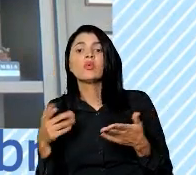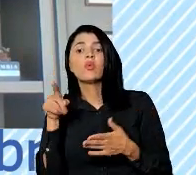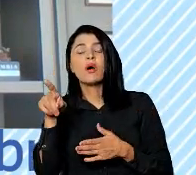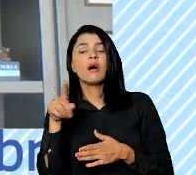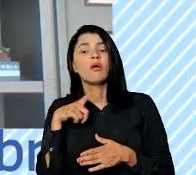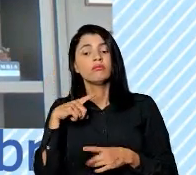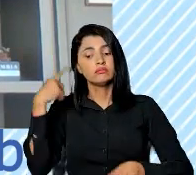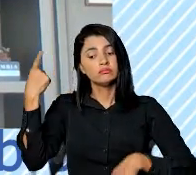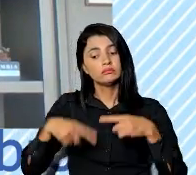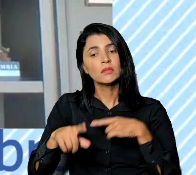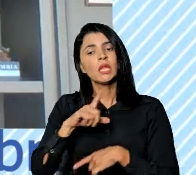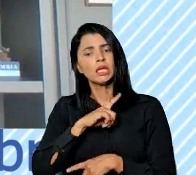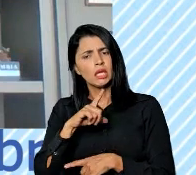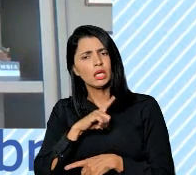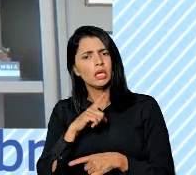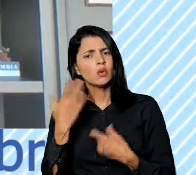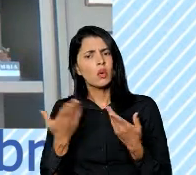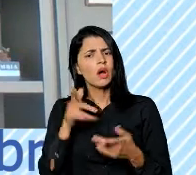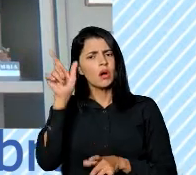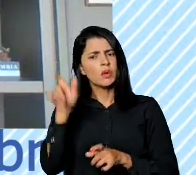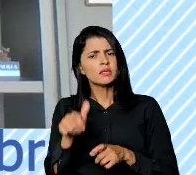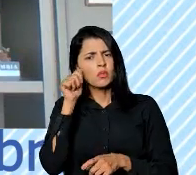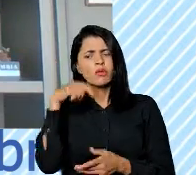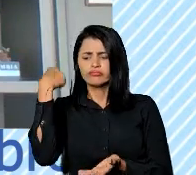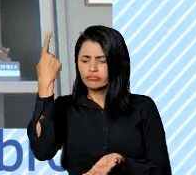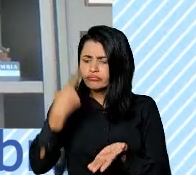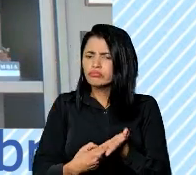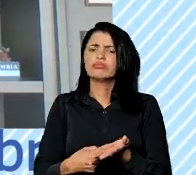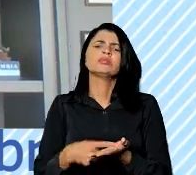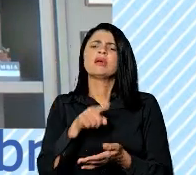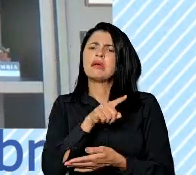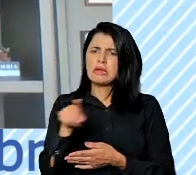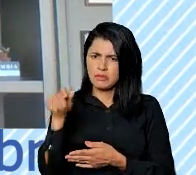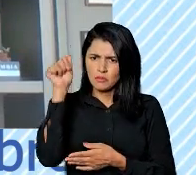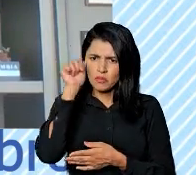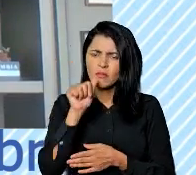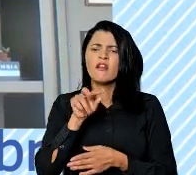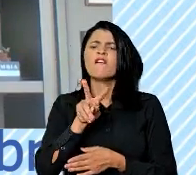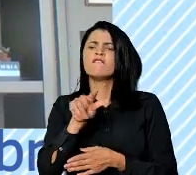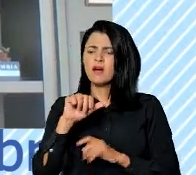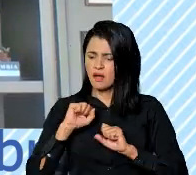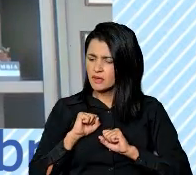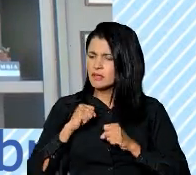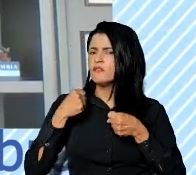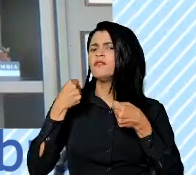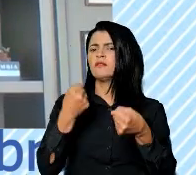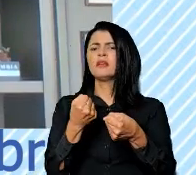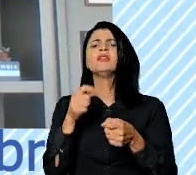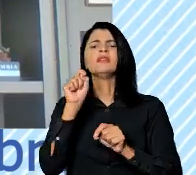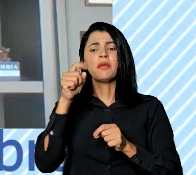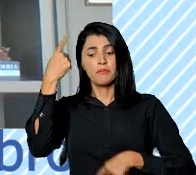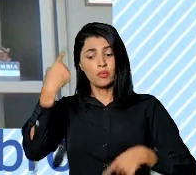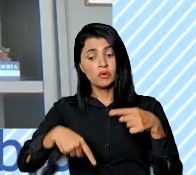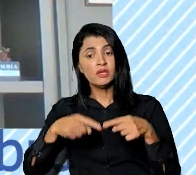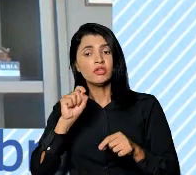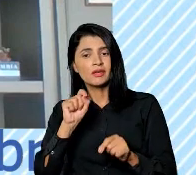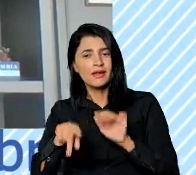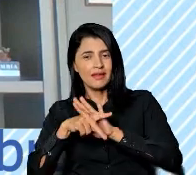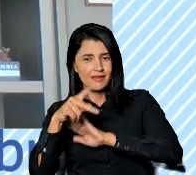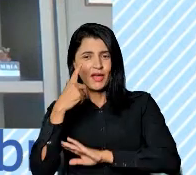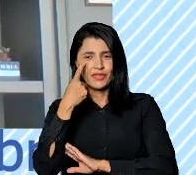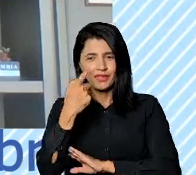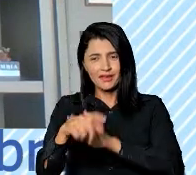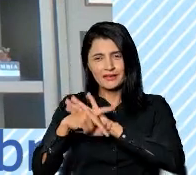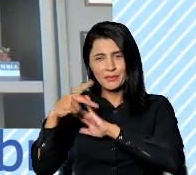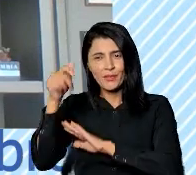essas candidaturas e essas mulheres estão comprometidas. Essas mulheres vão defender e levar adiante políticas que sejam dos interesses